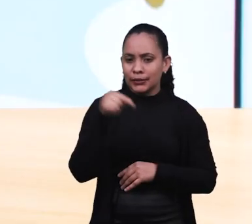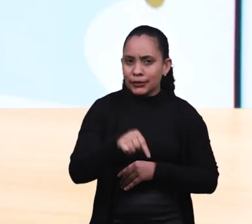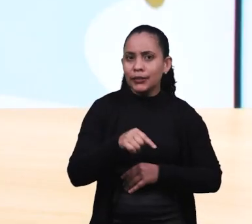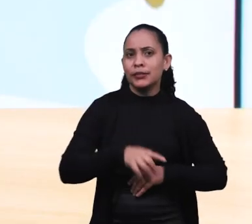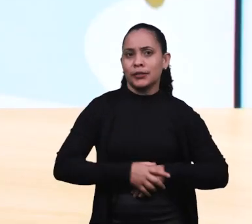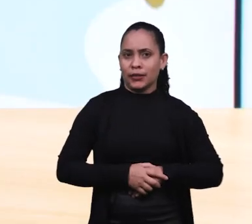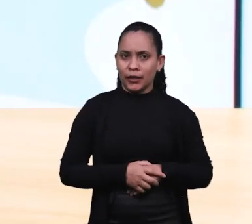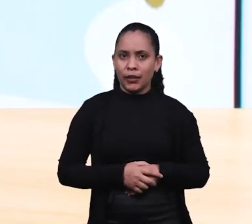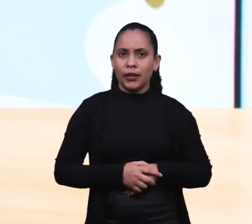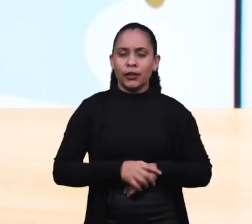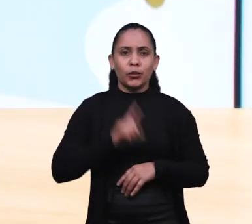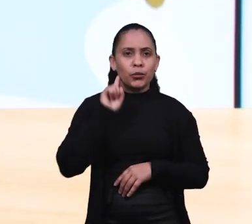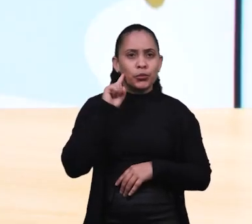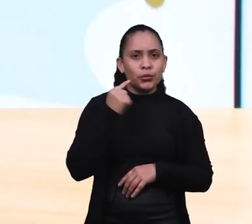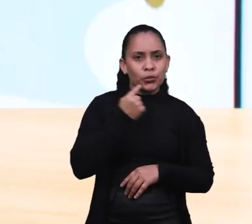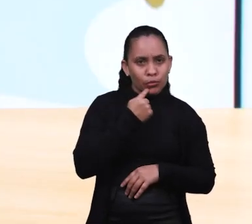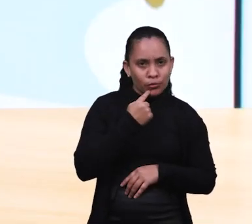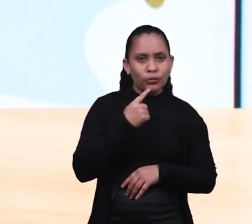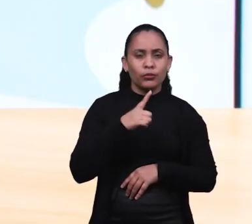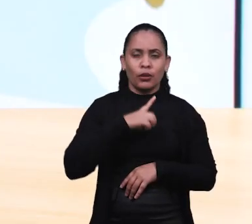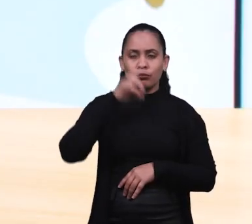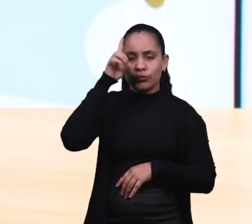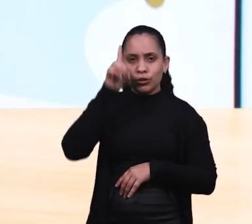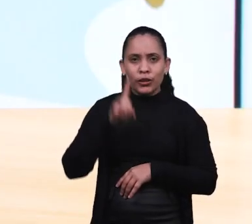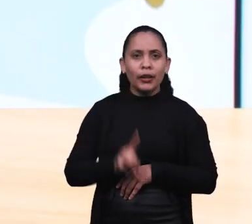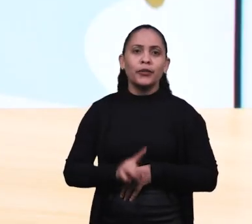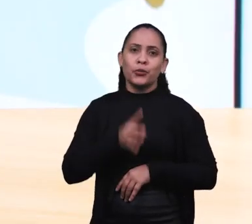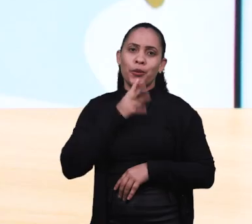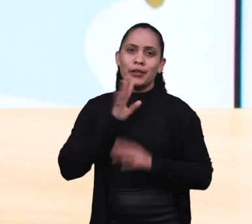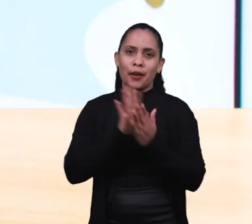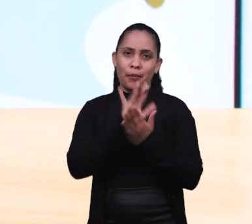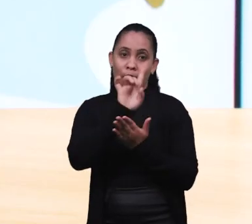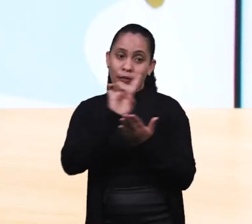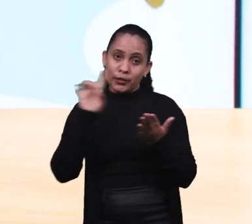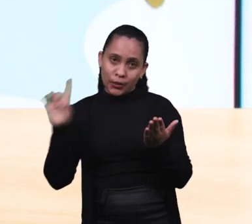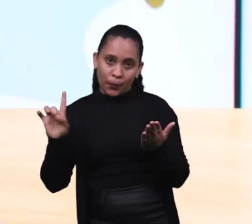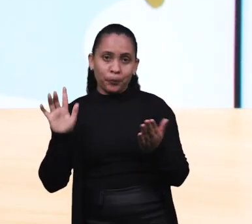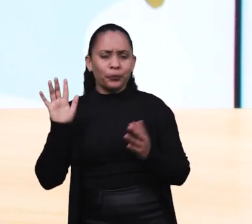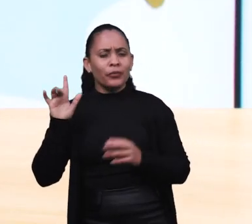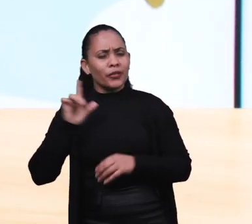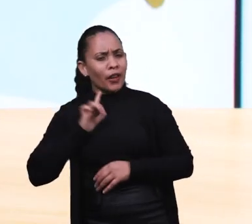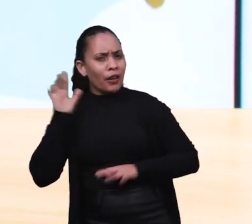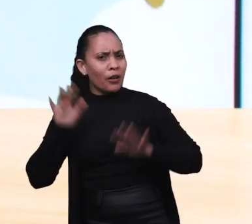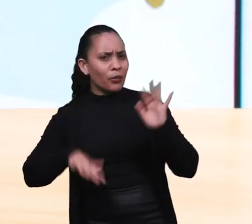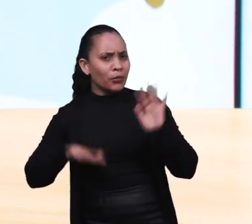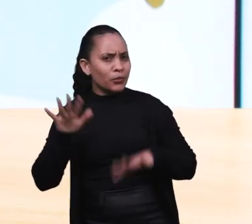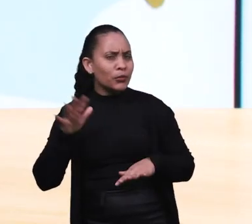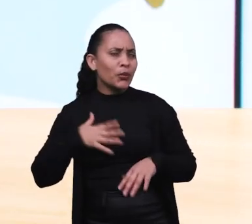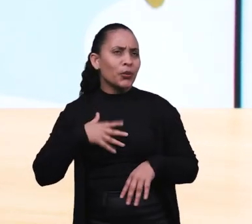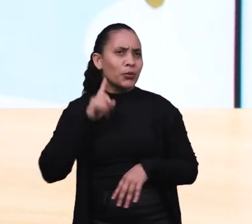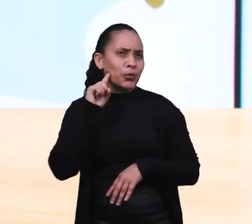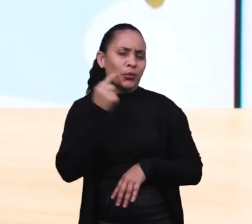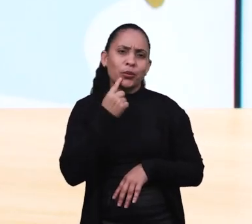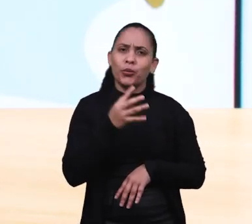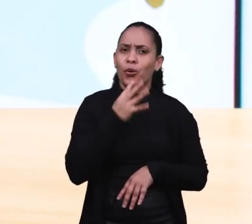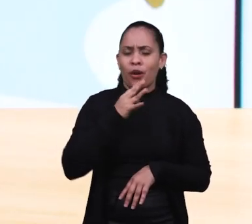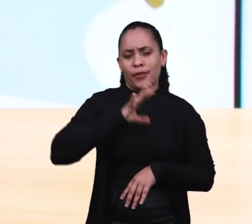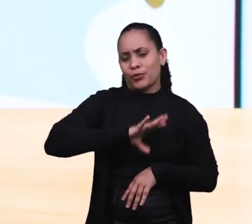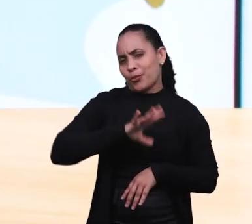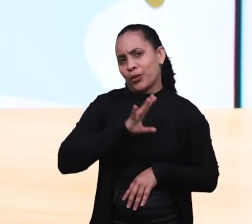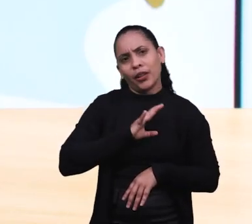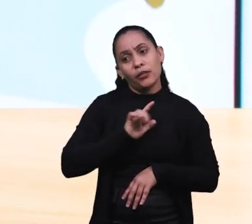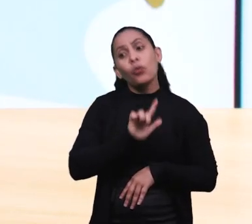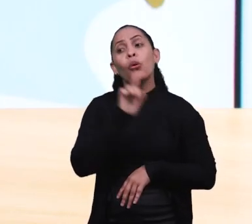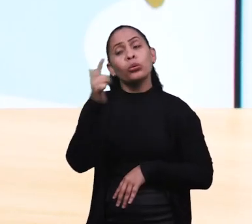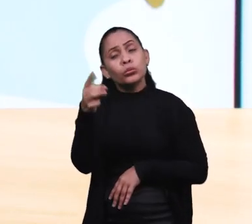direito linguístico de surdos que não têm pleno conhecimento, aqueles que também têm pleno conhecimento da língua portuguesa, mas principalmente que